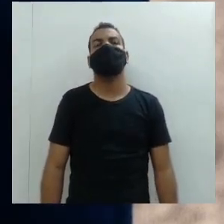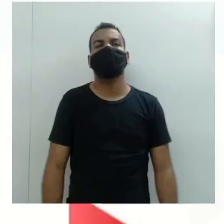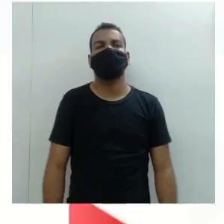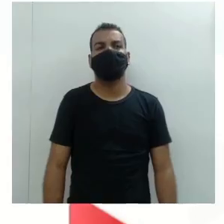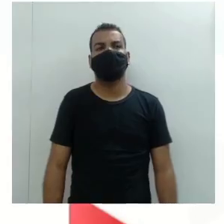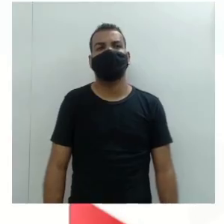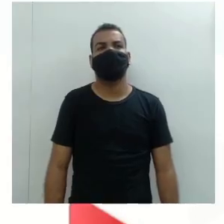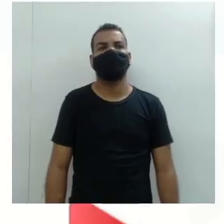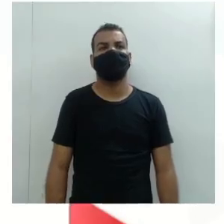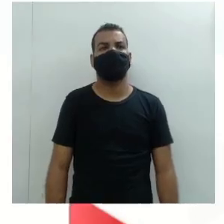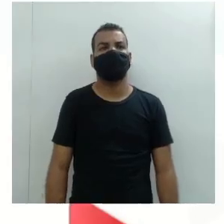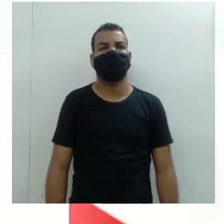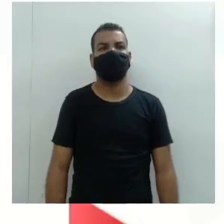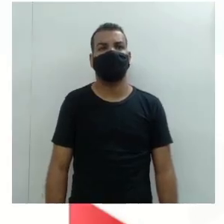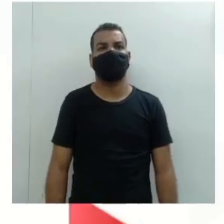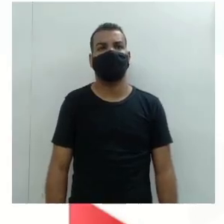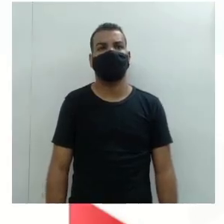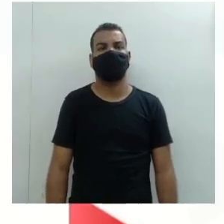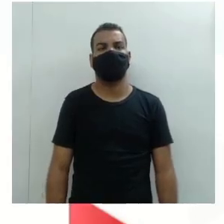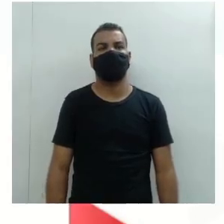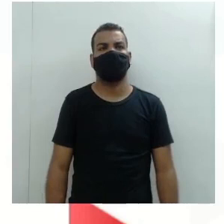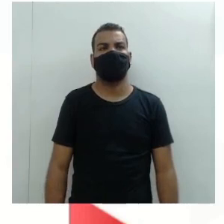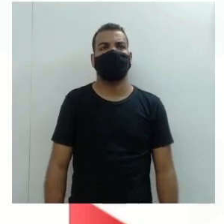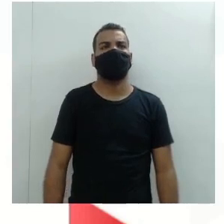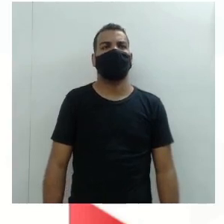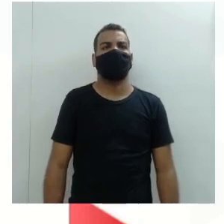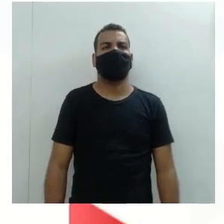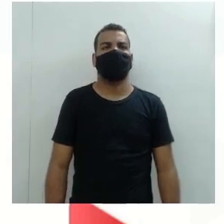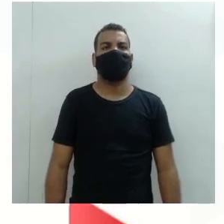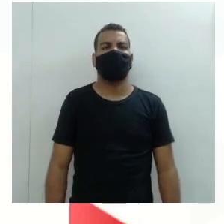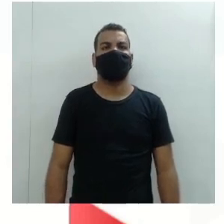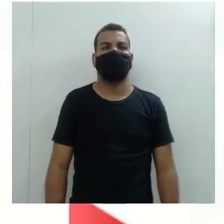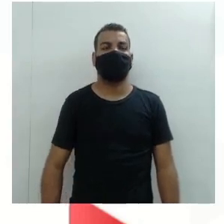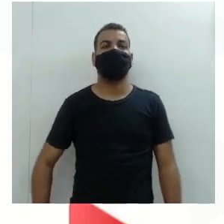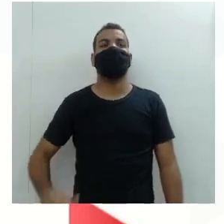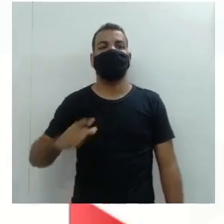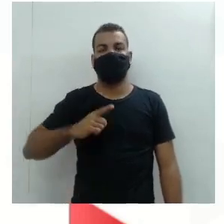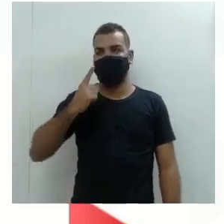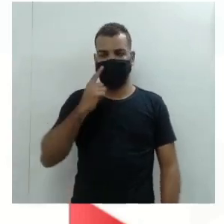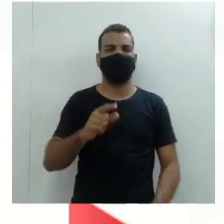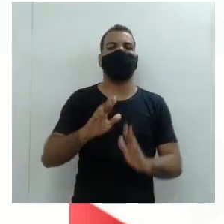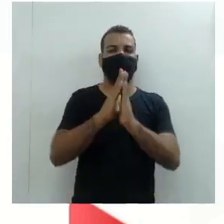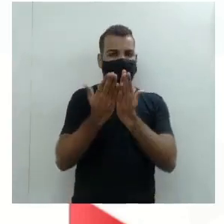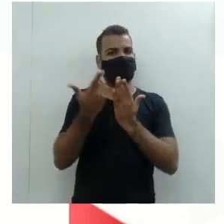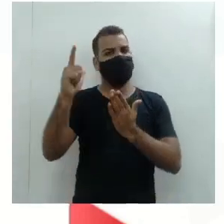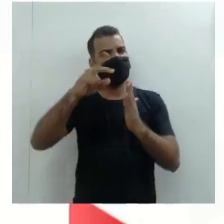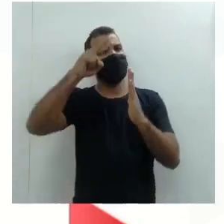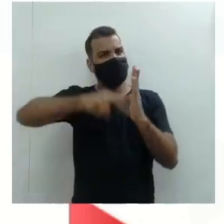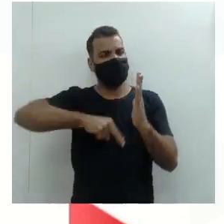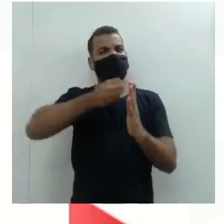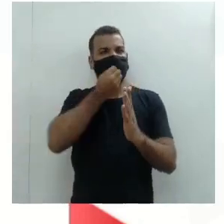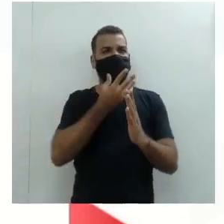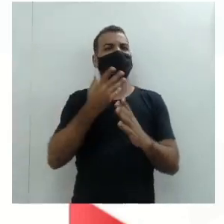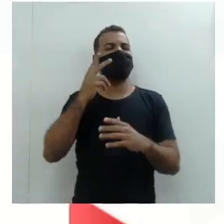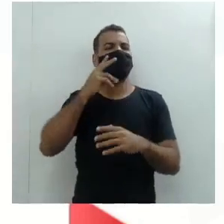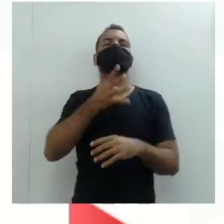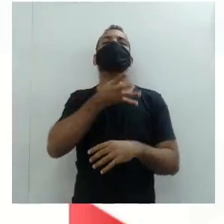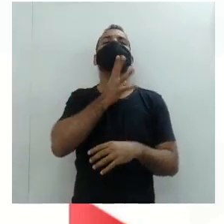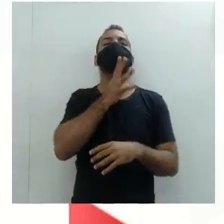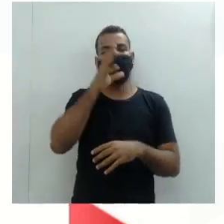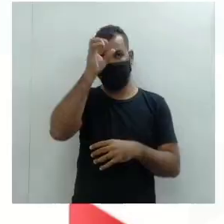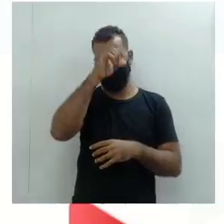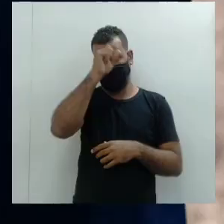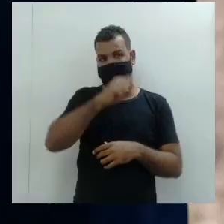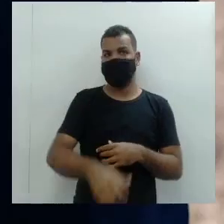tela. Isso, dois livros aí, 7 escritores do Nordeste. Como o próprio nome já diz, esse livro, inclusive, professor Robson,